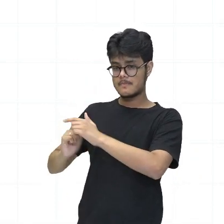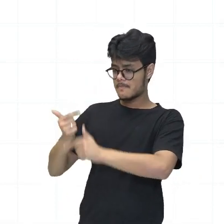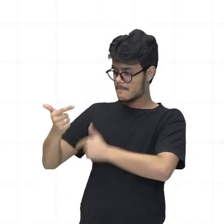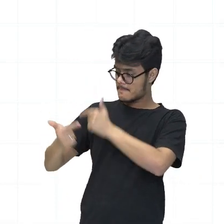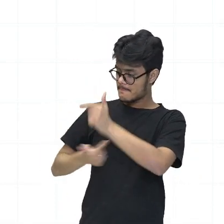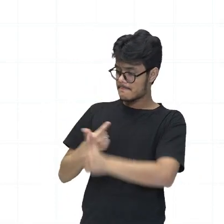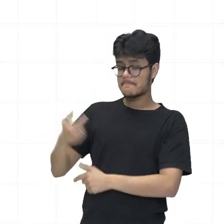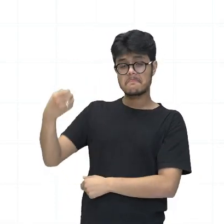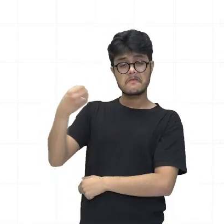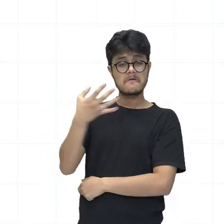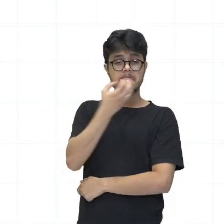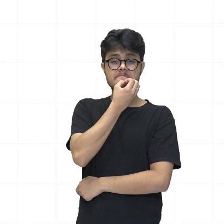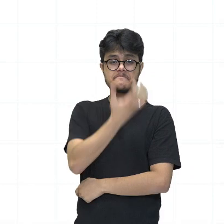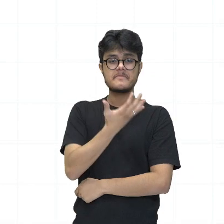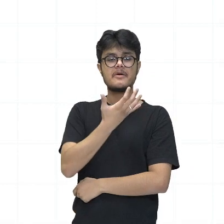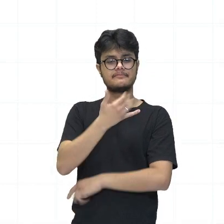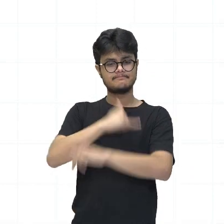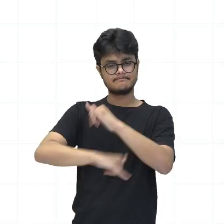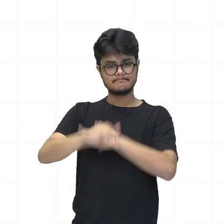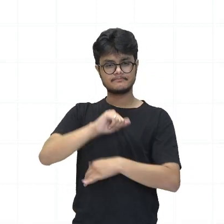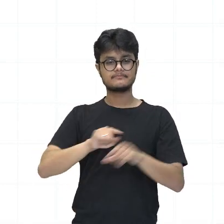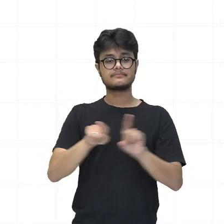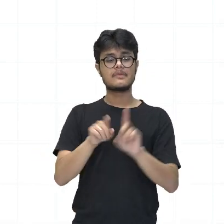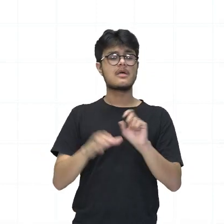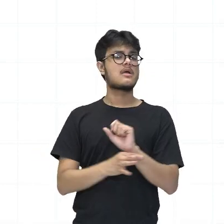energia renovável e contribuição para a